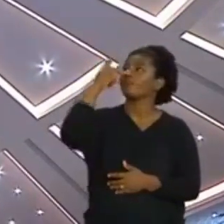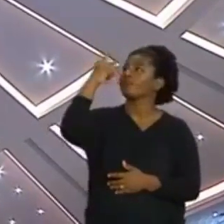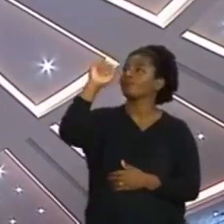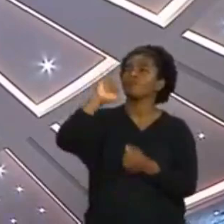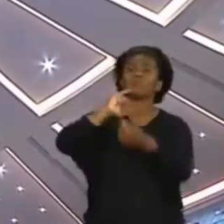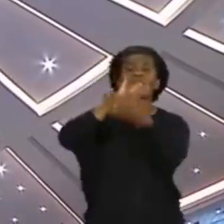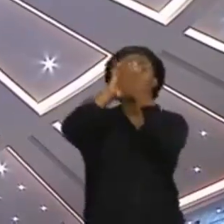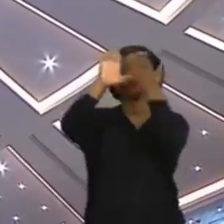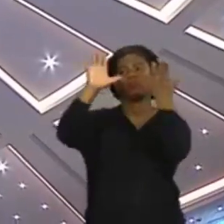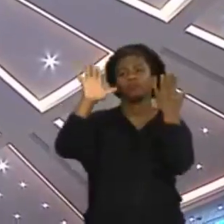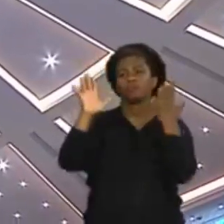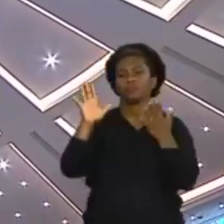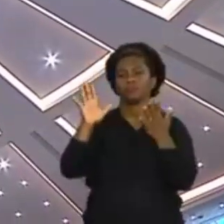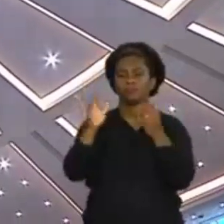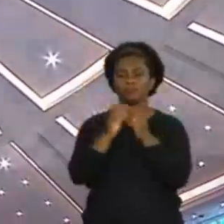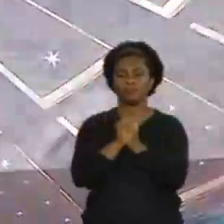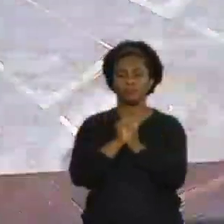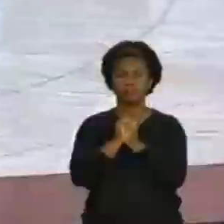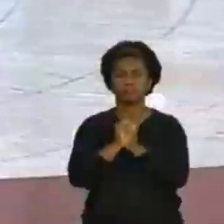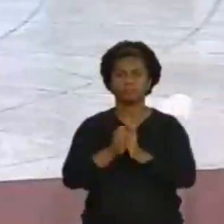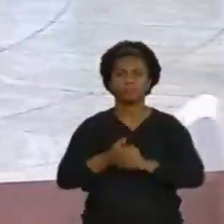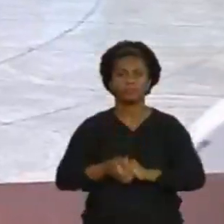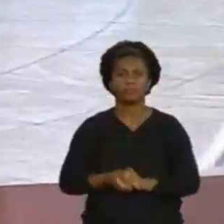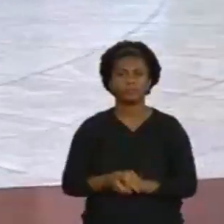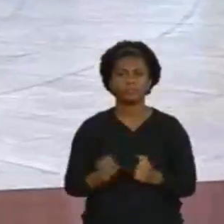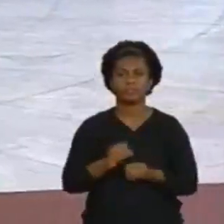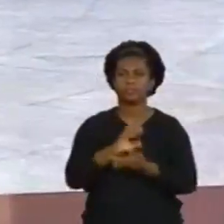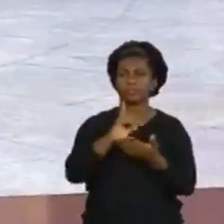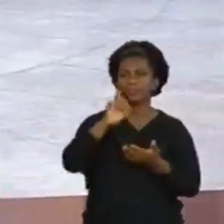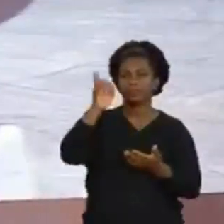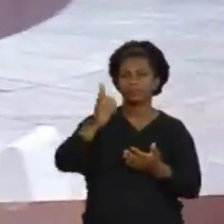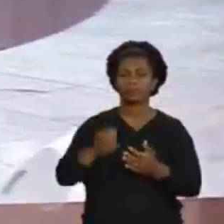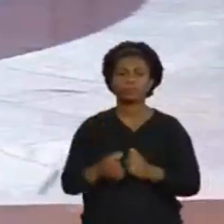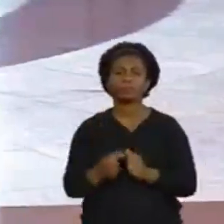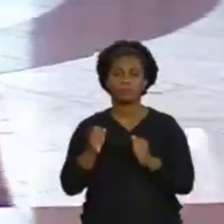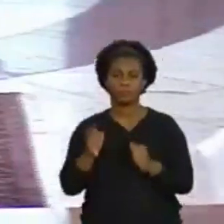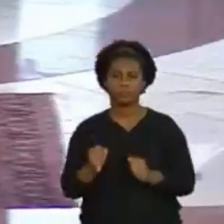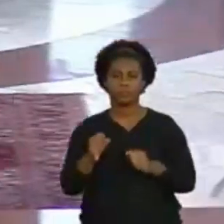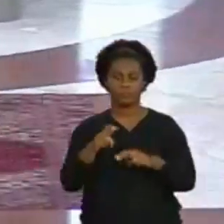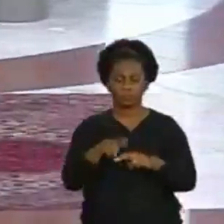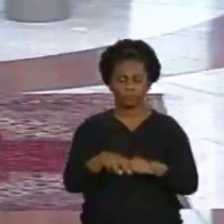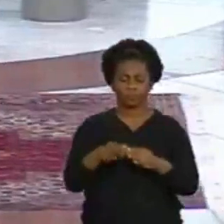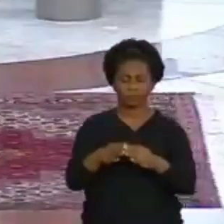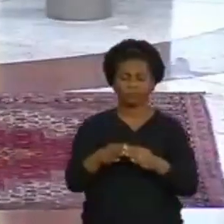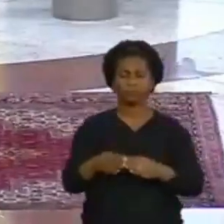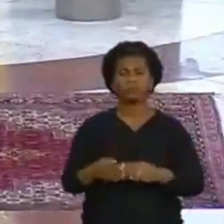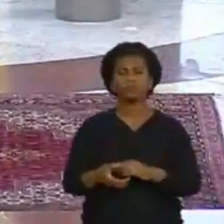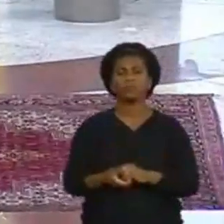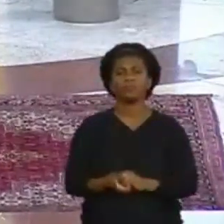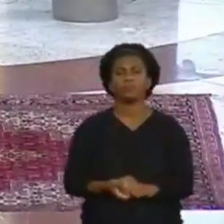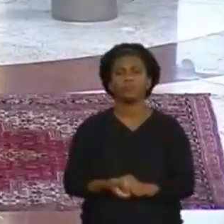glória. Amém. Graças a Deus. Pode sentar, por favor.